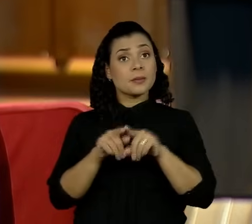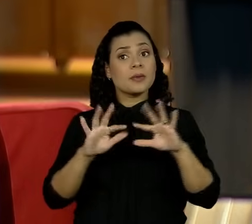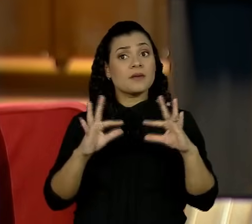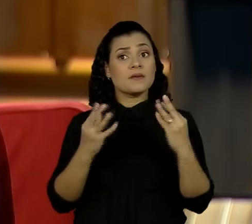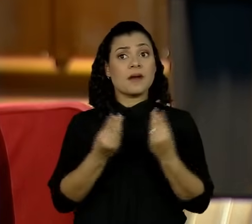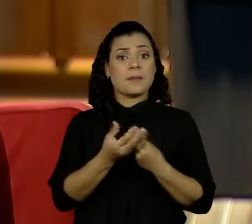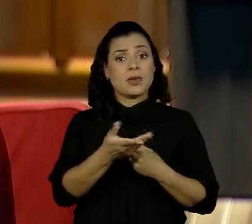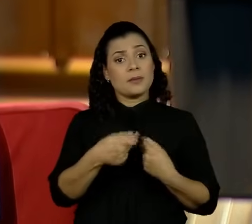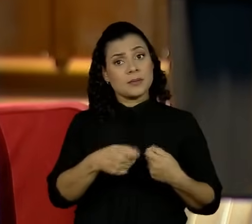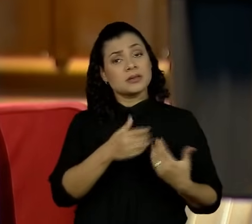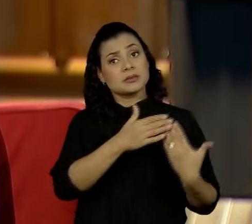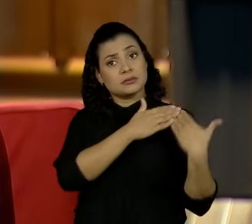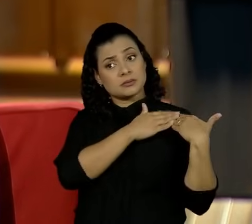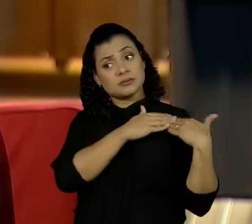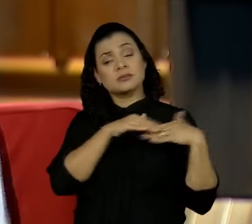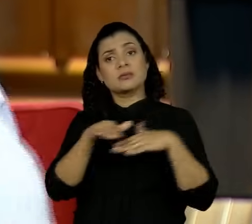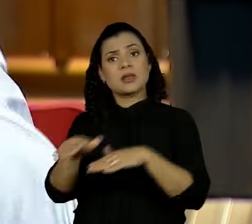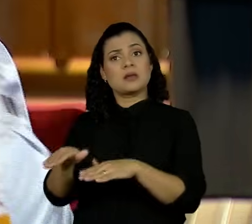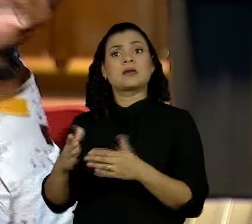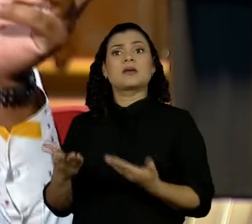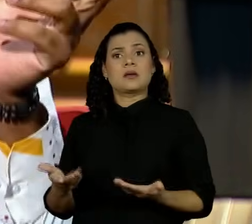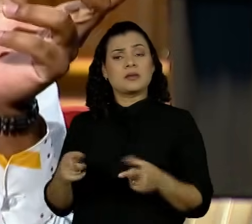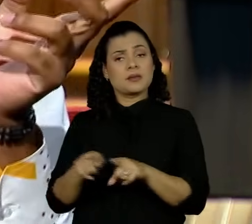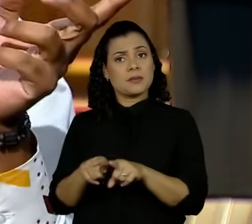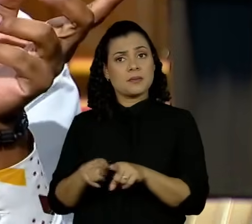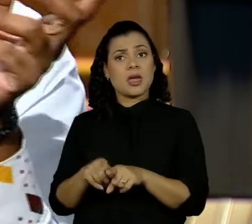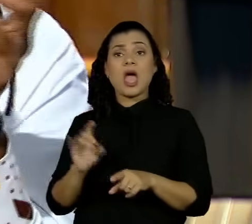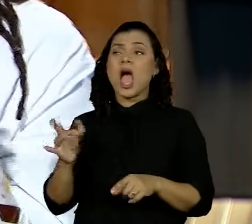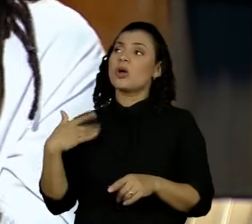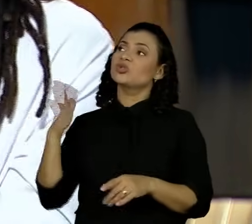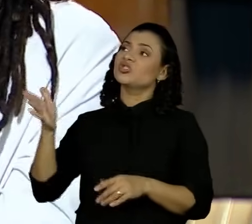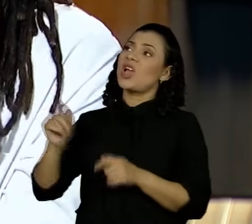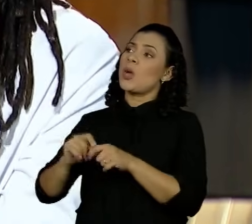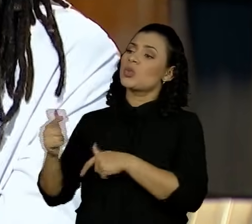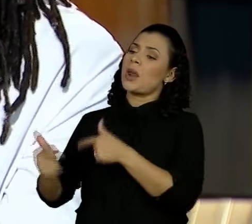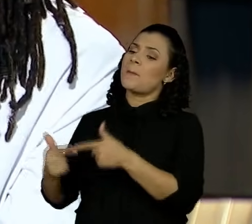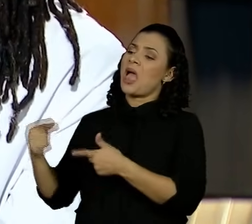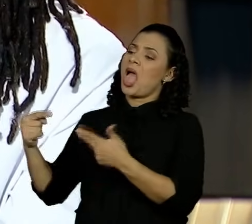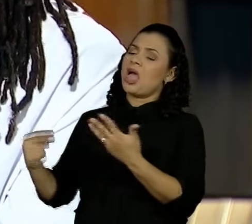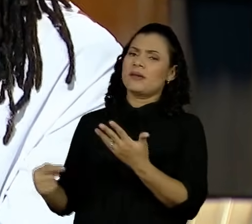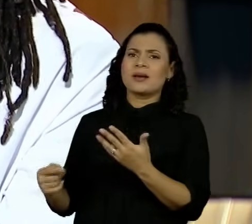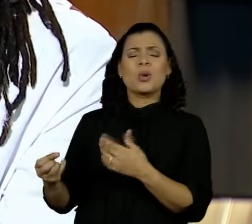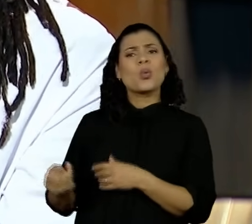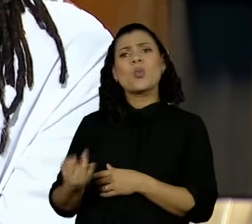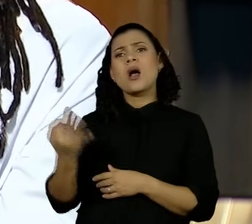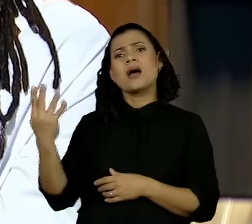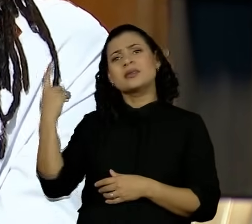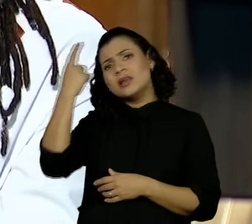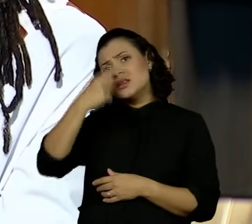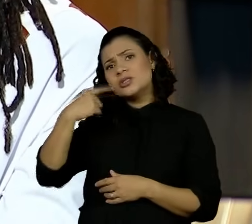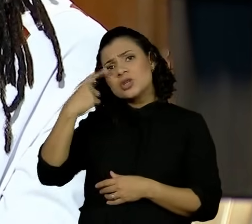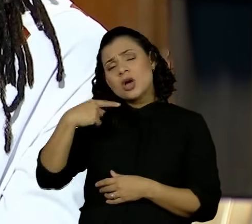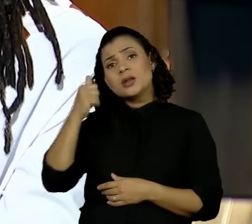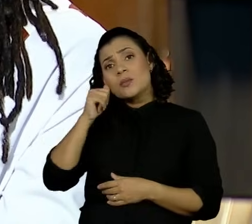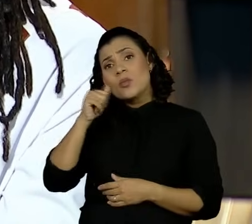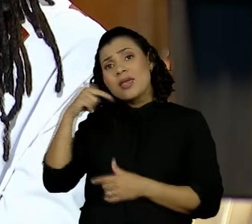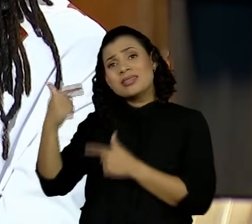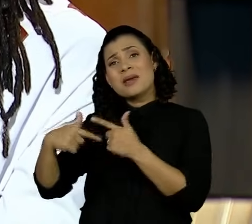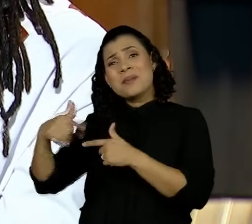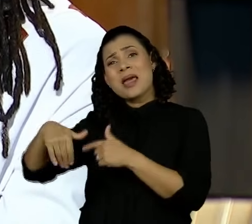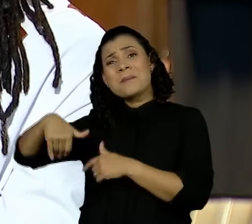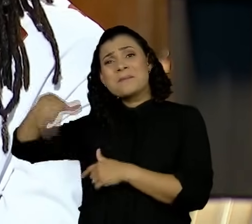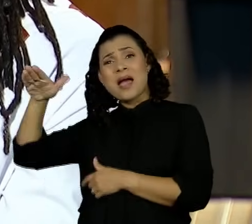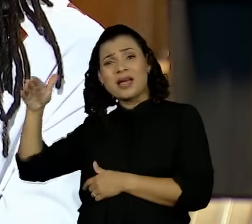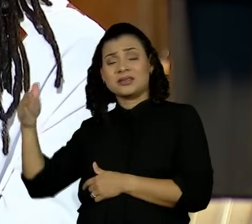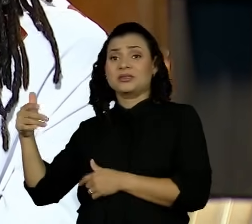família. Então não é só ser provedor ou achar que ele fez tudo. Quantas horas a mais as mulheres trabalham no